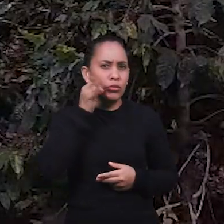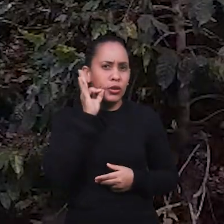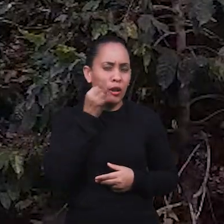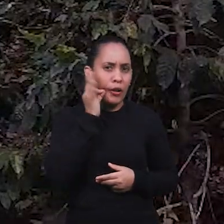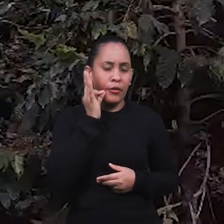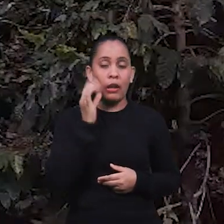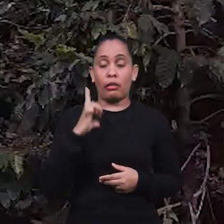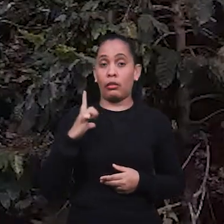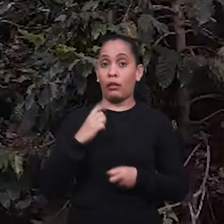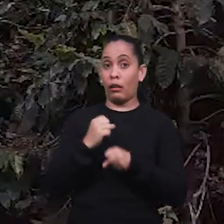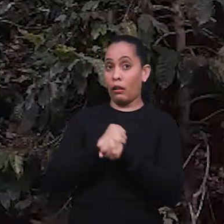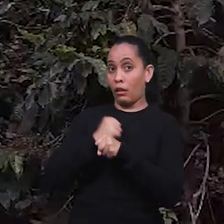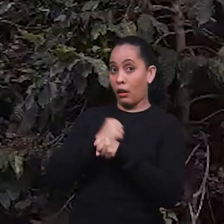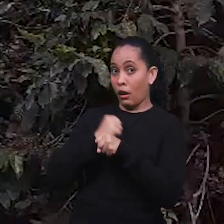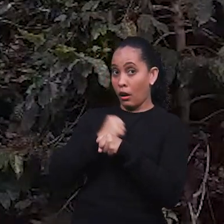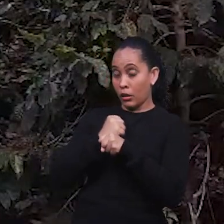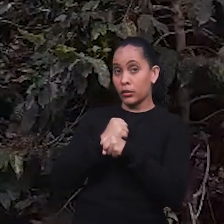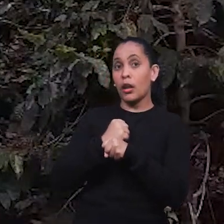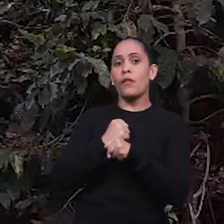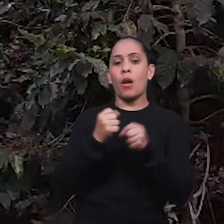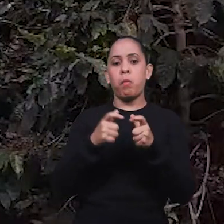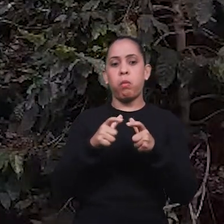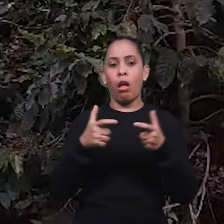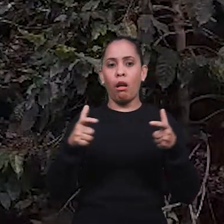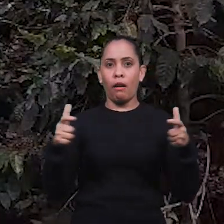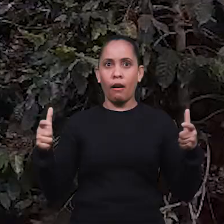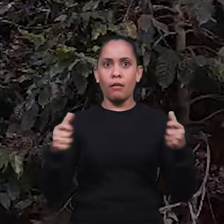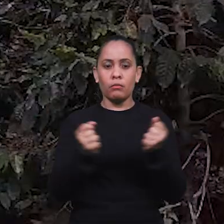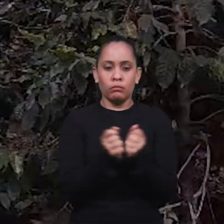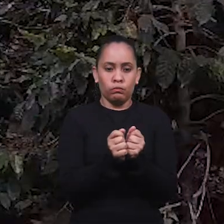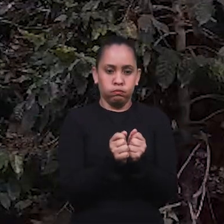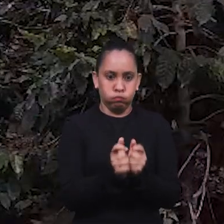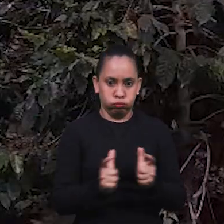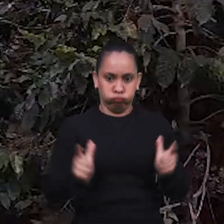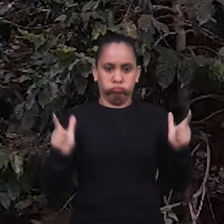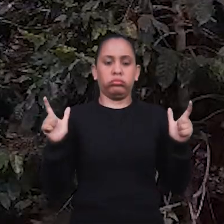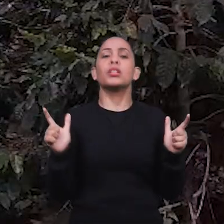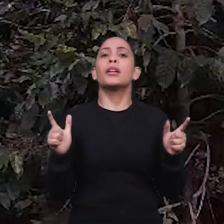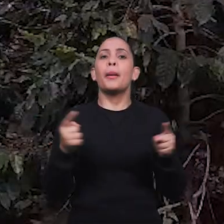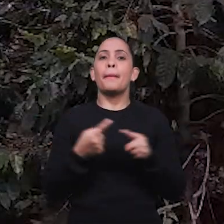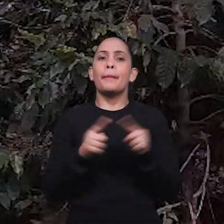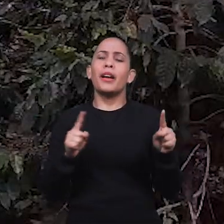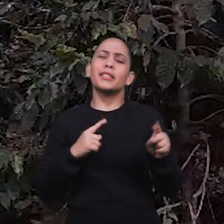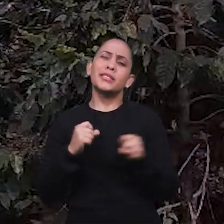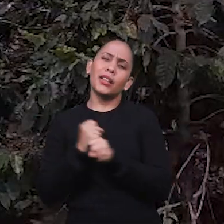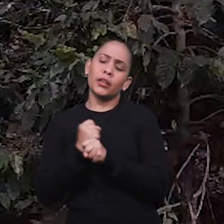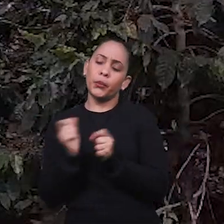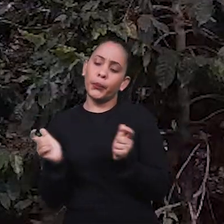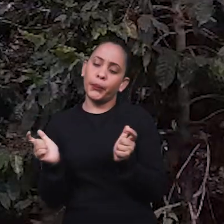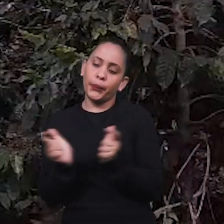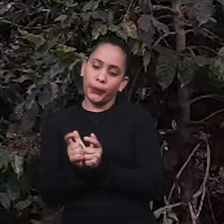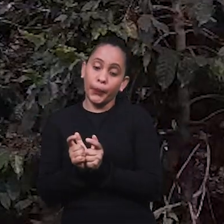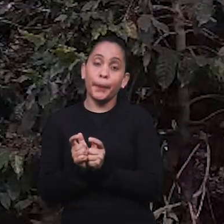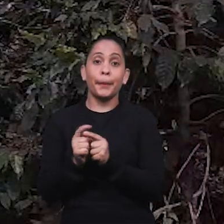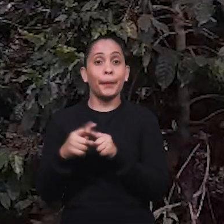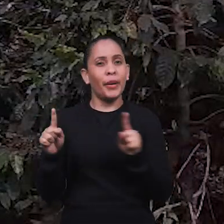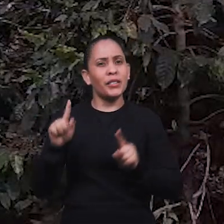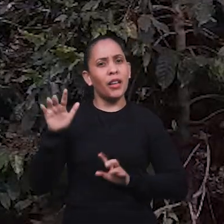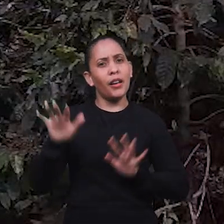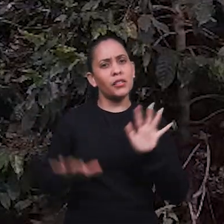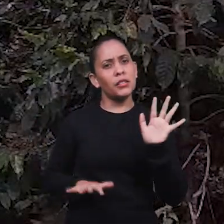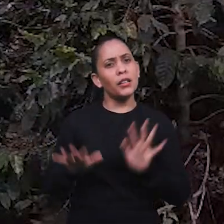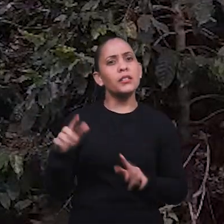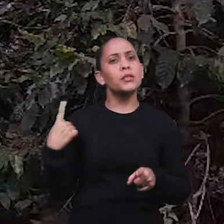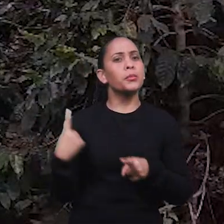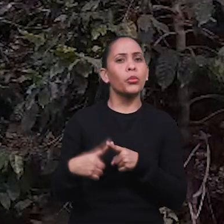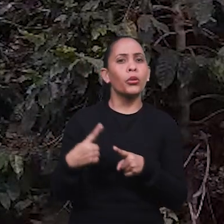quantidade de café, então tem ano que vai ter uma quantidade de café melhor e tem ano que vai ter uma quantidade de café menor.